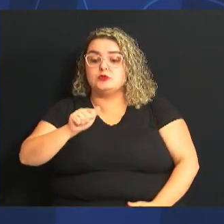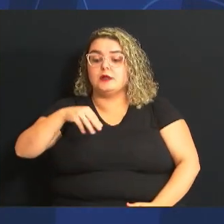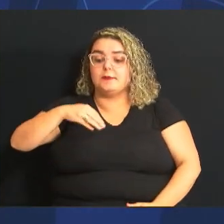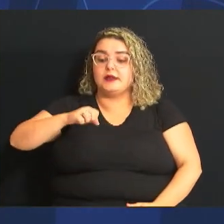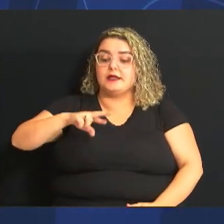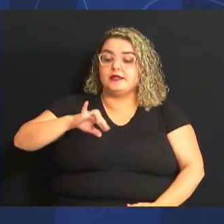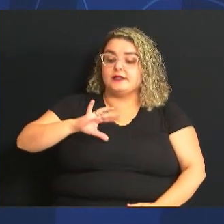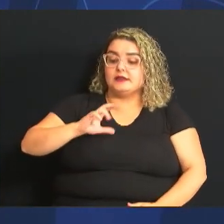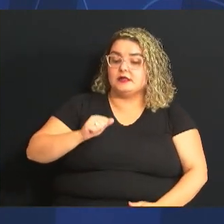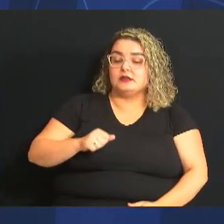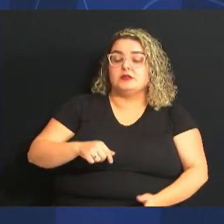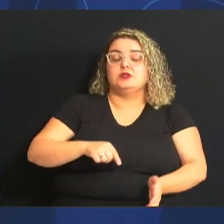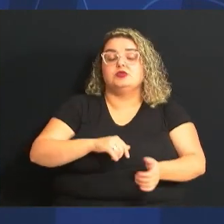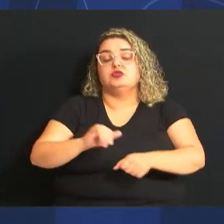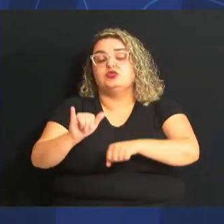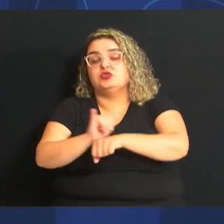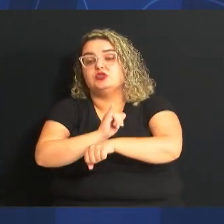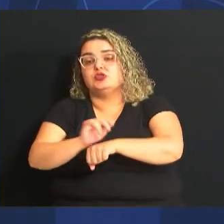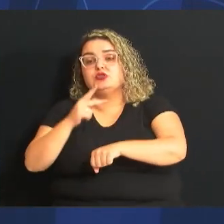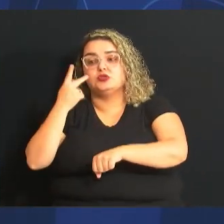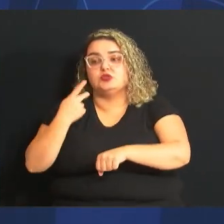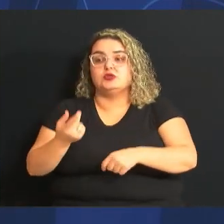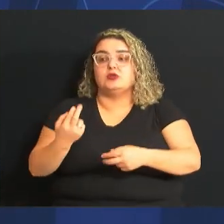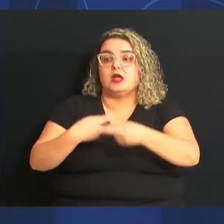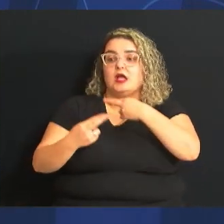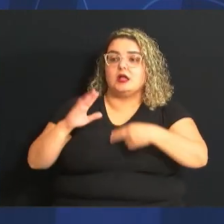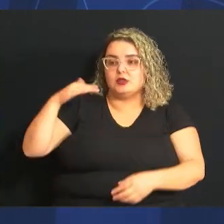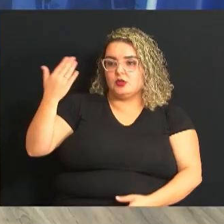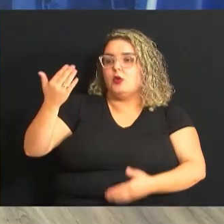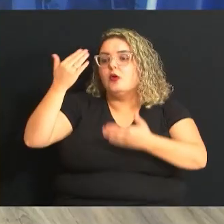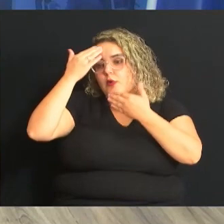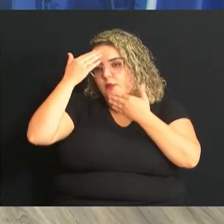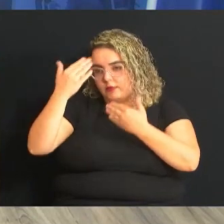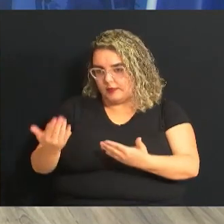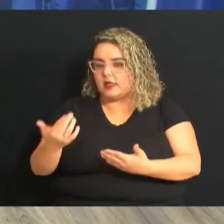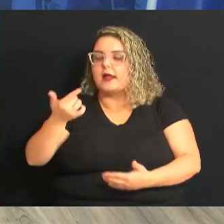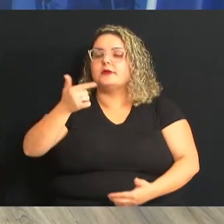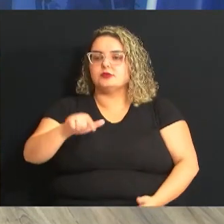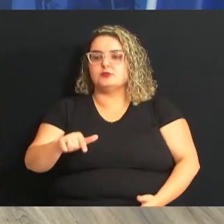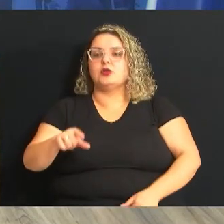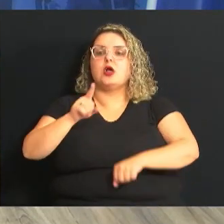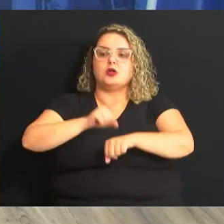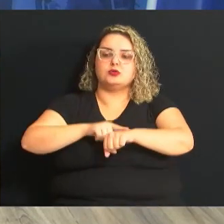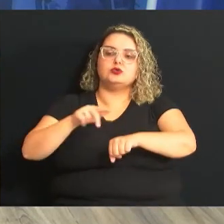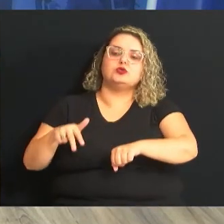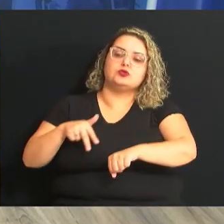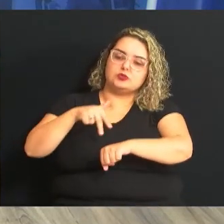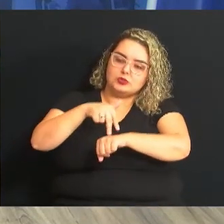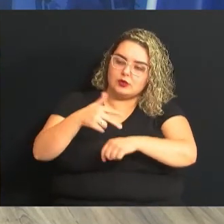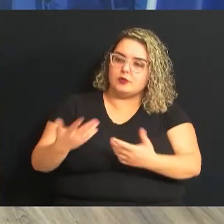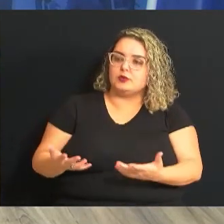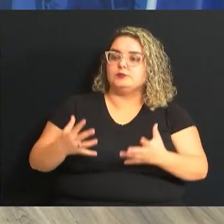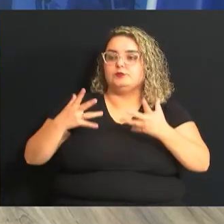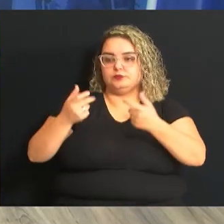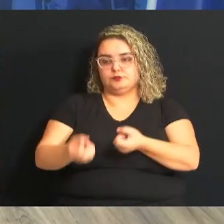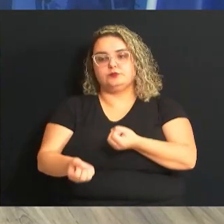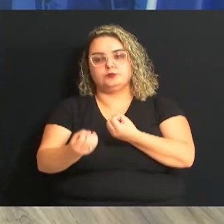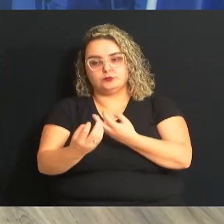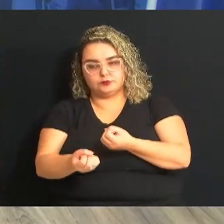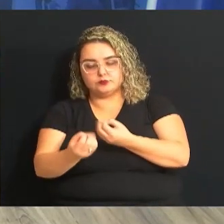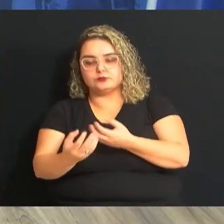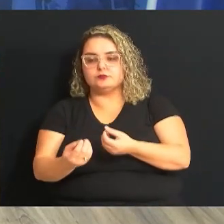mobilização muito maior do que a gente acabou vendo aí recentemente, né? A Rússia mobilizou ali uma parte da sua população, mas a